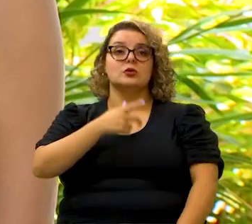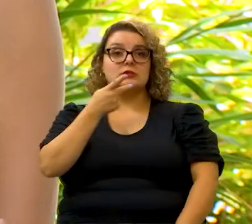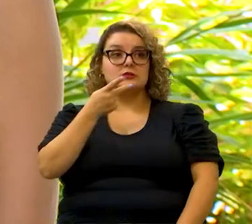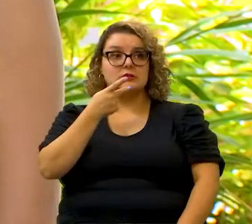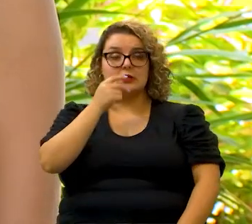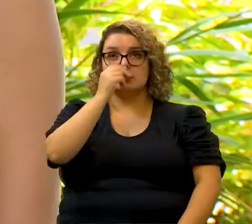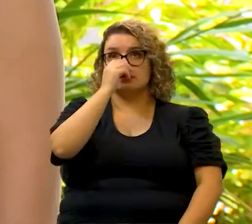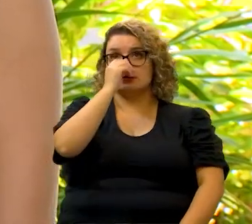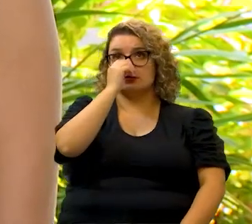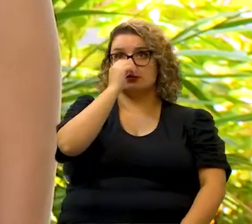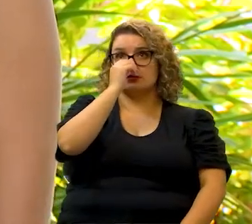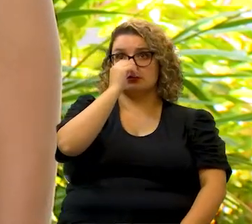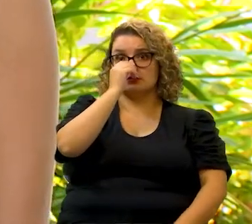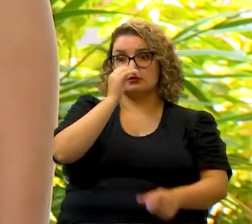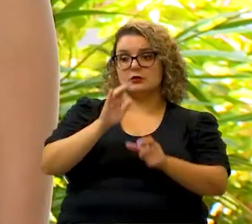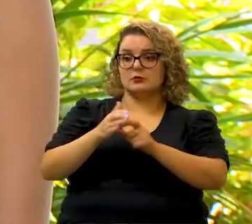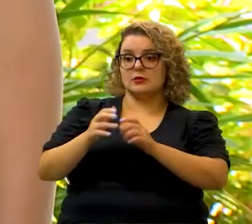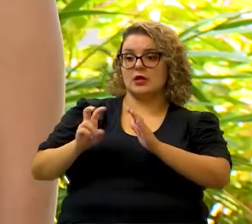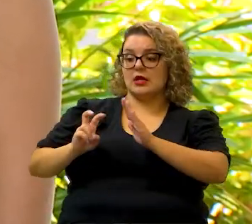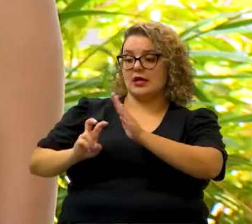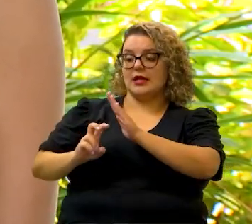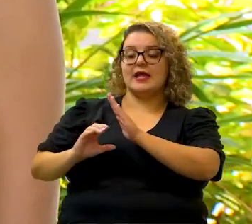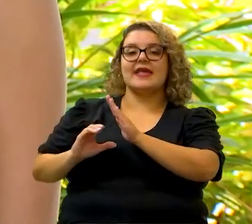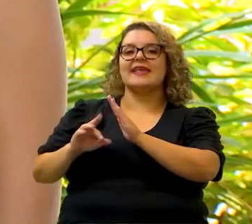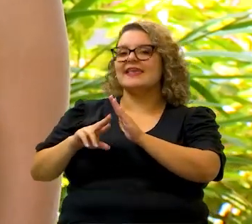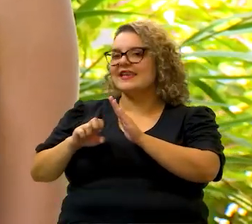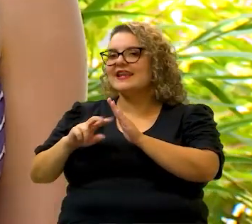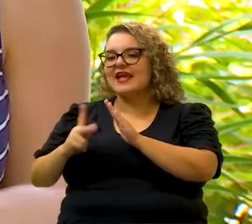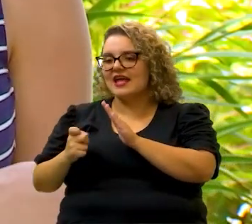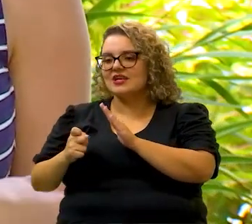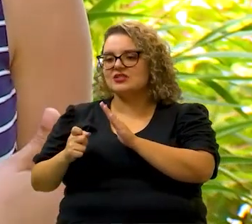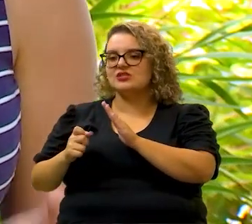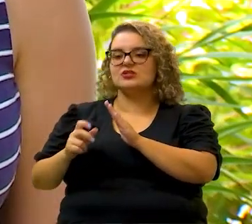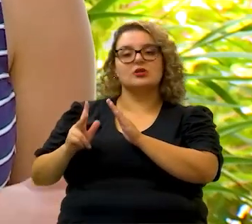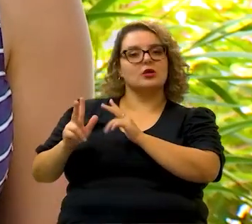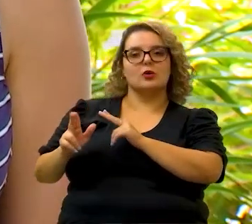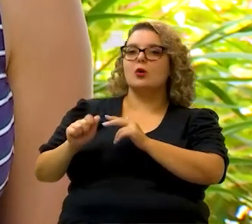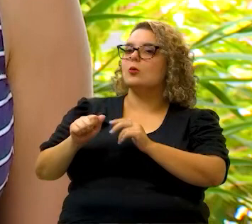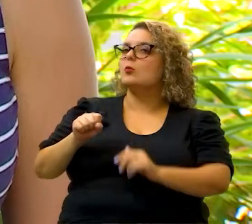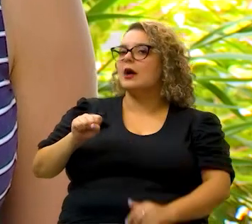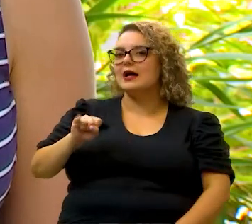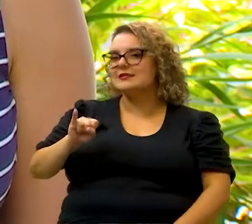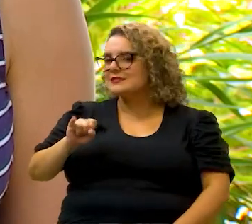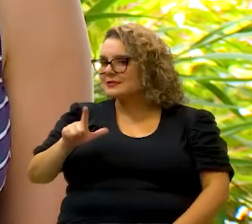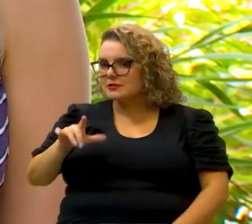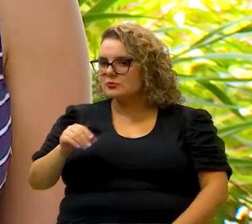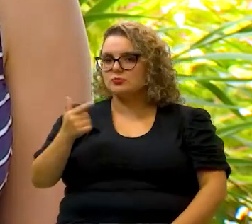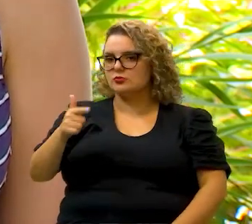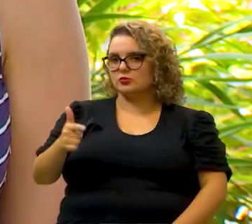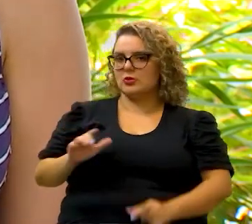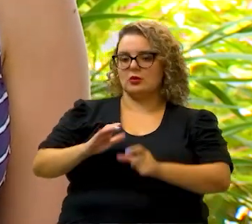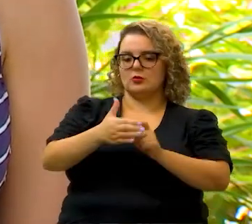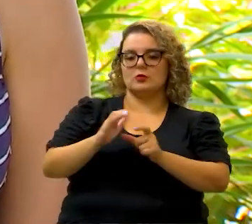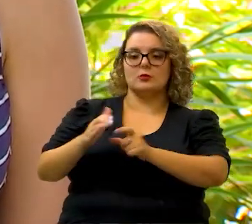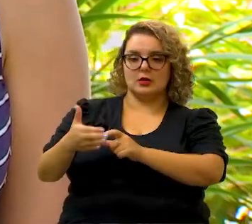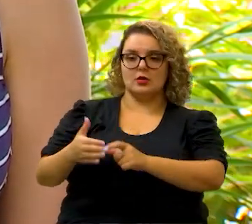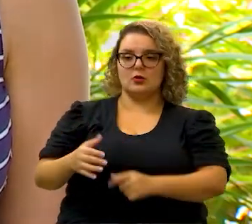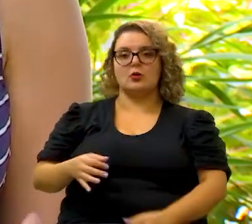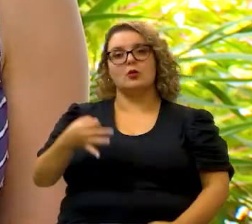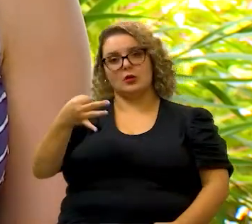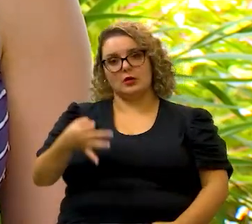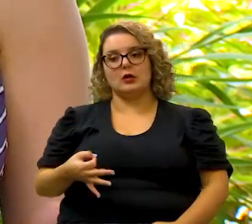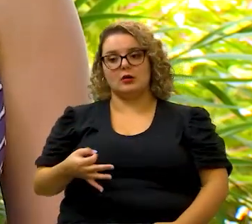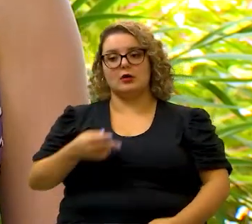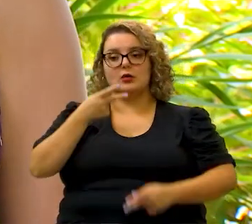A gente fala muito que esse termo creche não existe, igual asilo não existe, Então, o